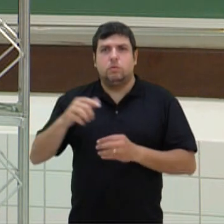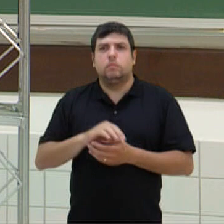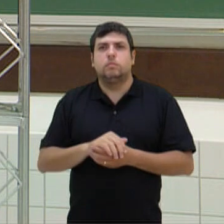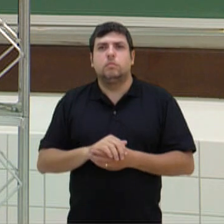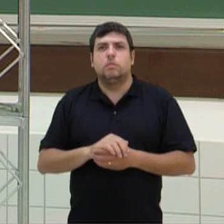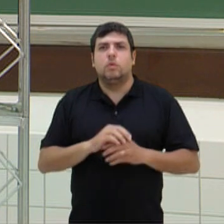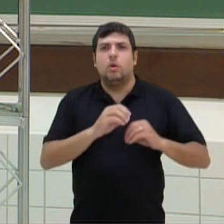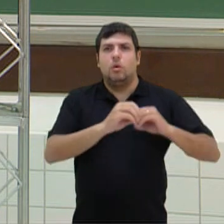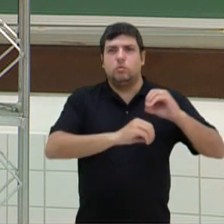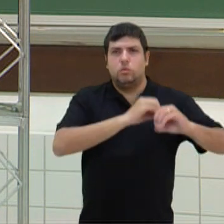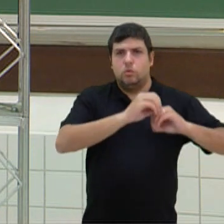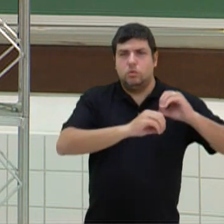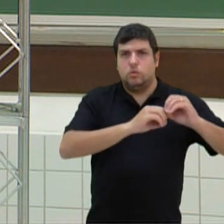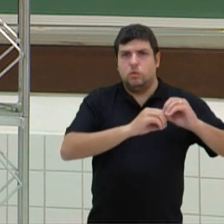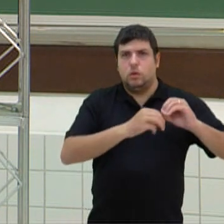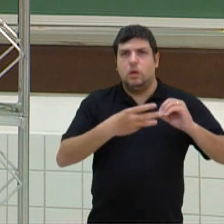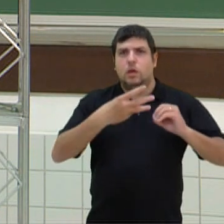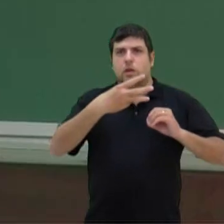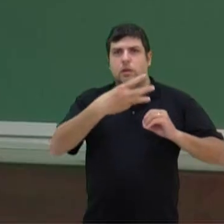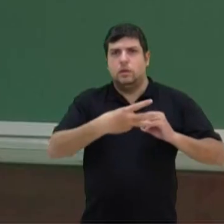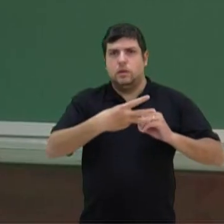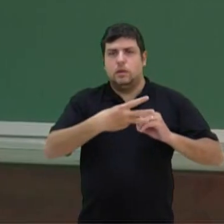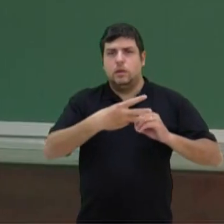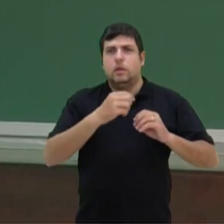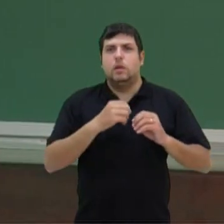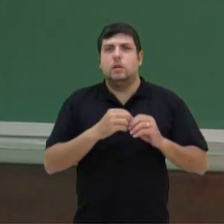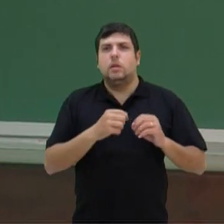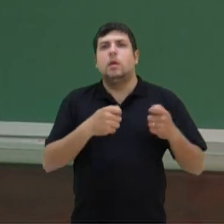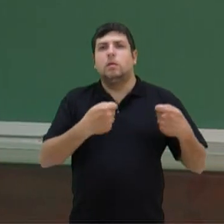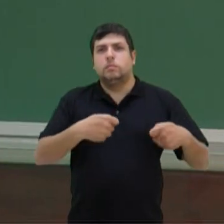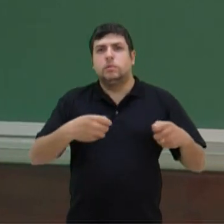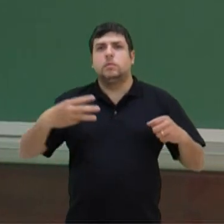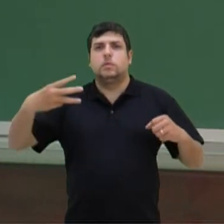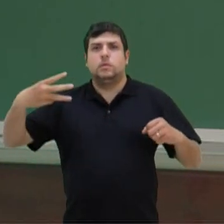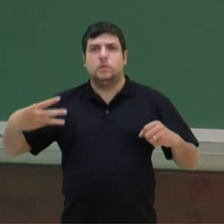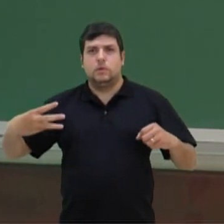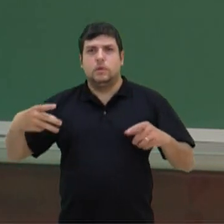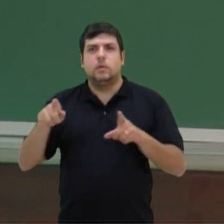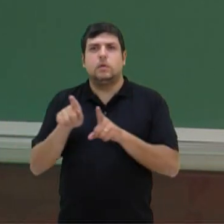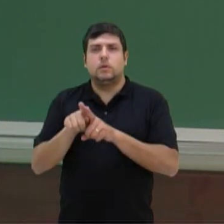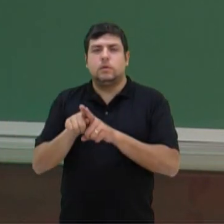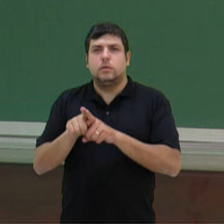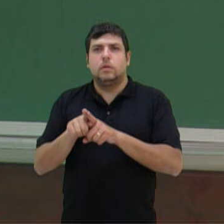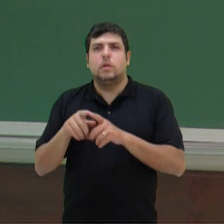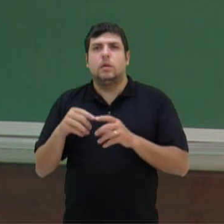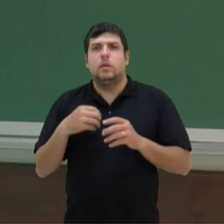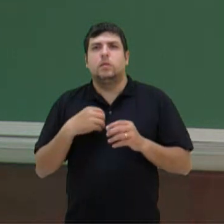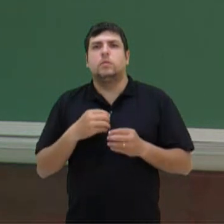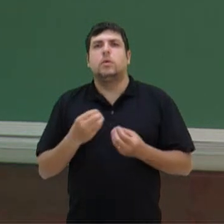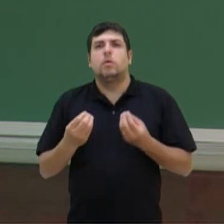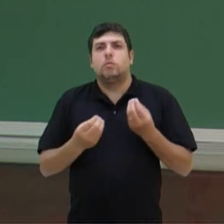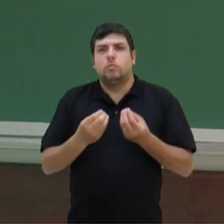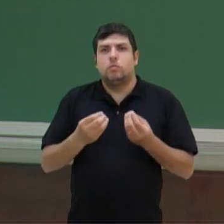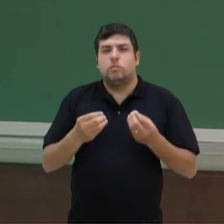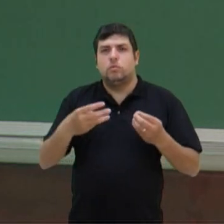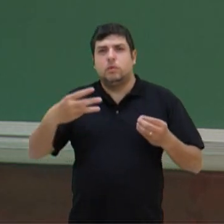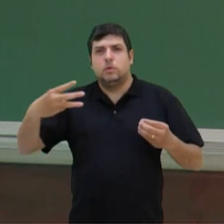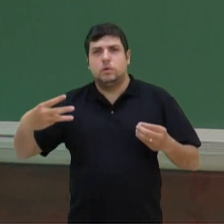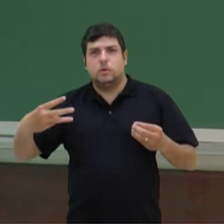3 aqui, tenho que ter 3 lá do outro lado. Como ele aparece só junto com o carbono aqui, eu vou colocar o 3 na